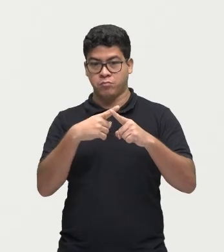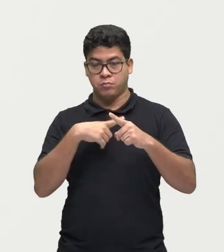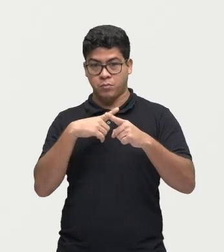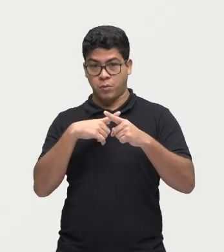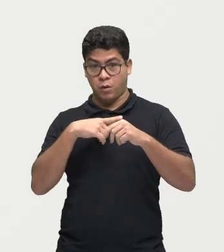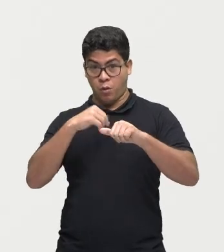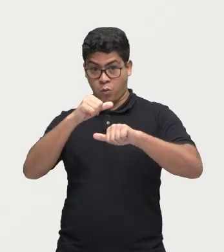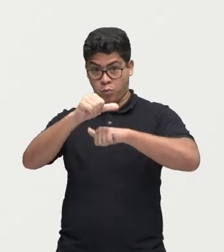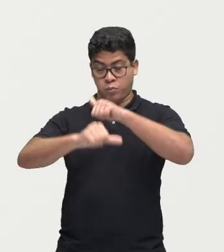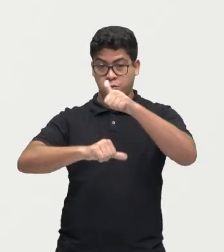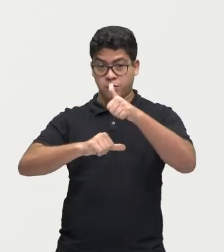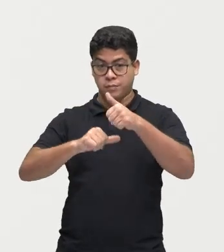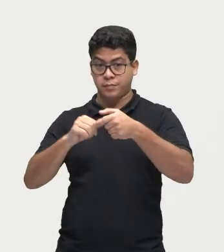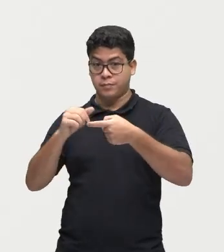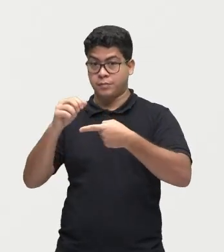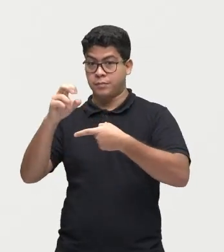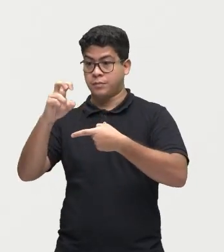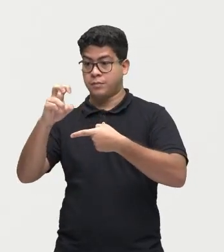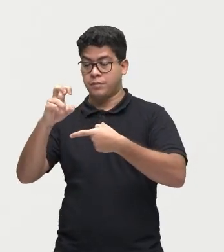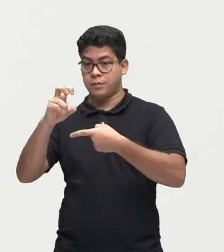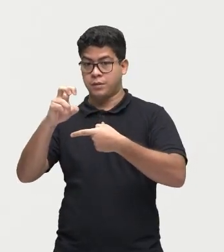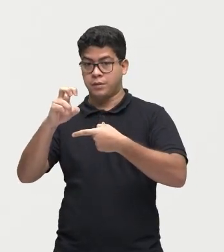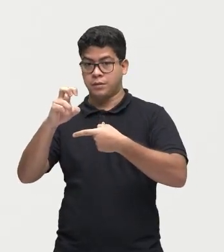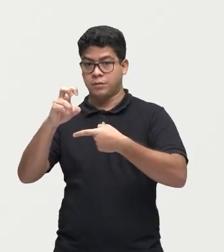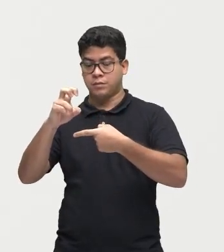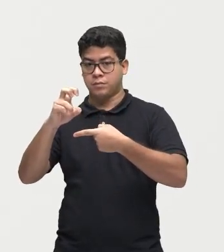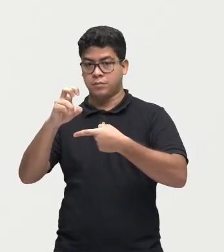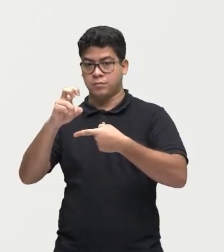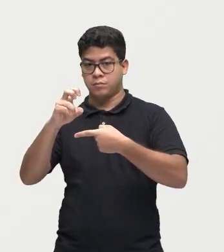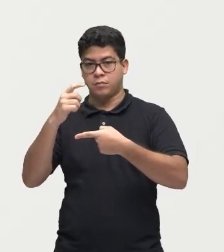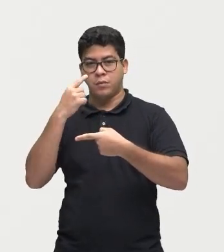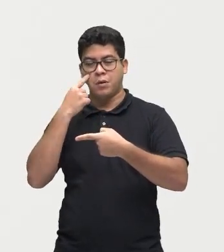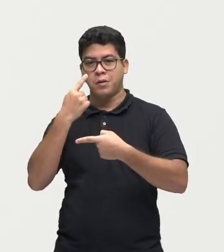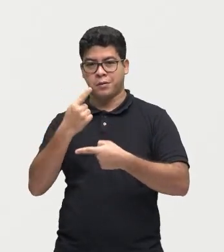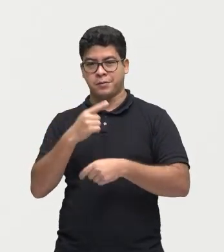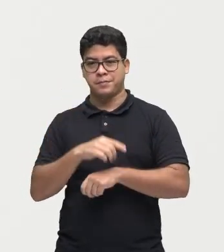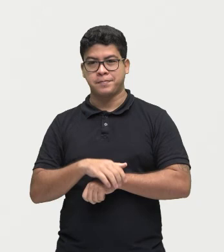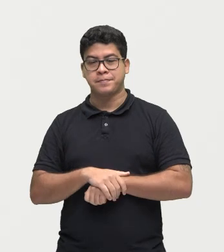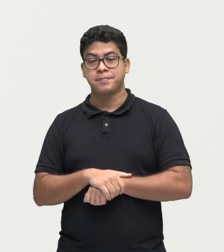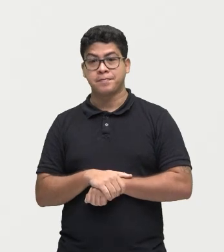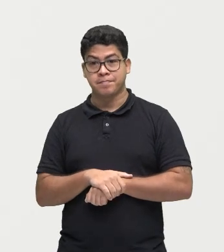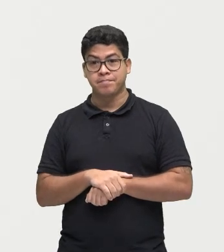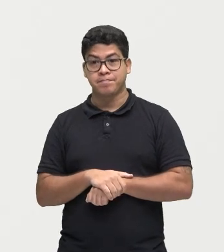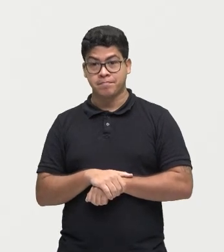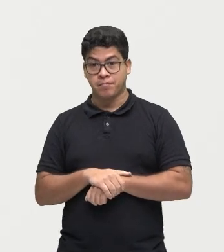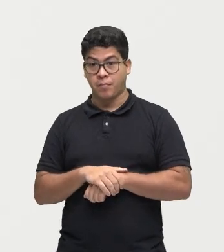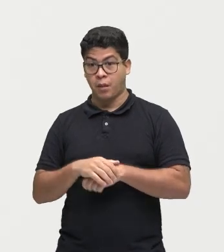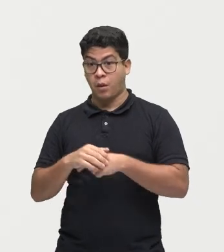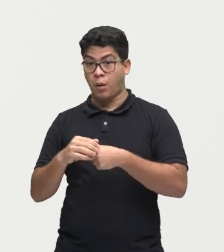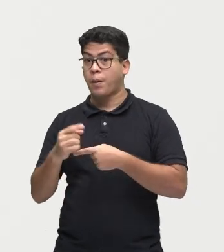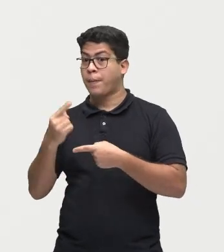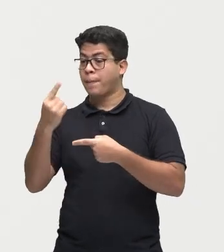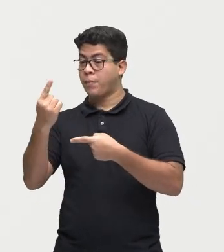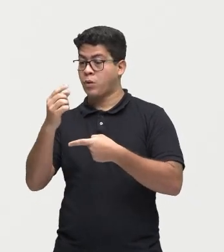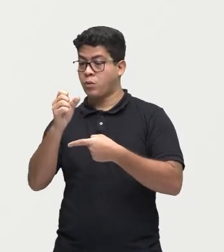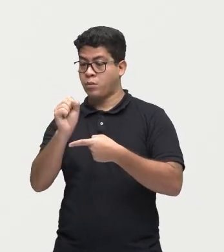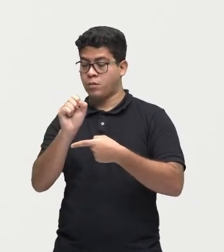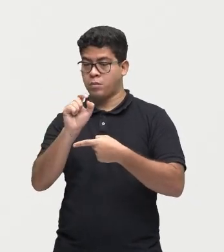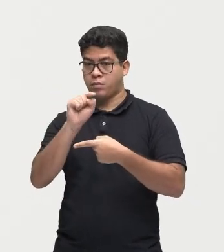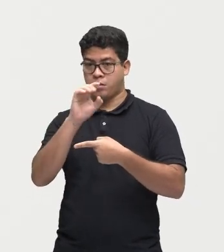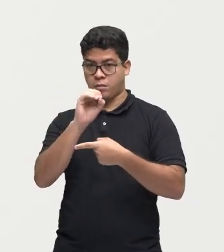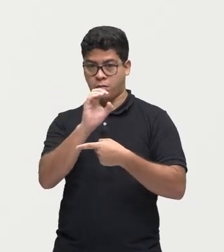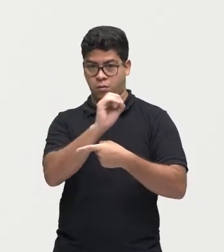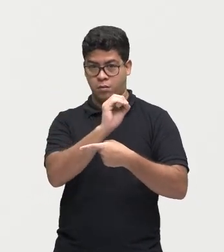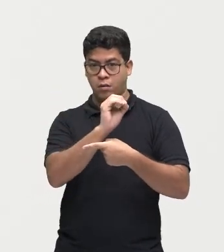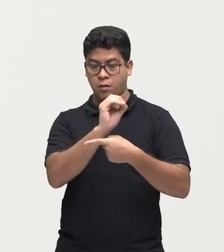x igual a 5 vezes 3.600. Então, ficou 1.800x igual a 5.000